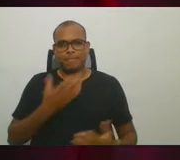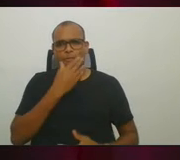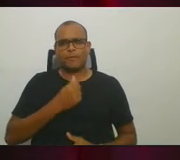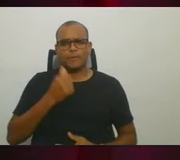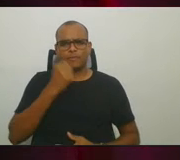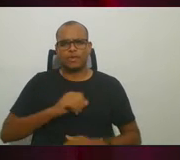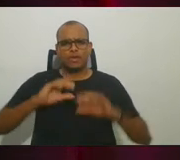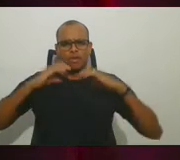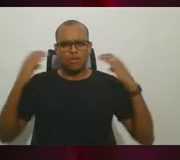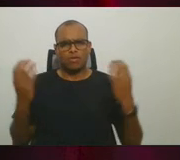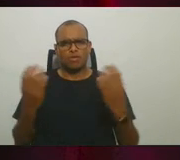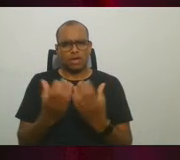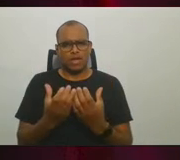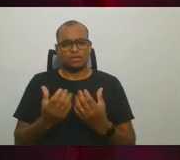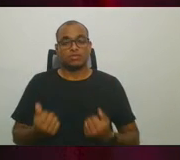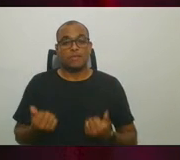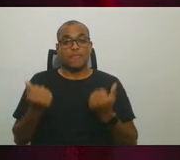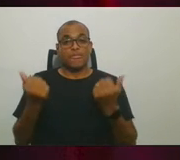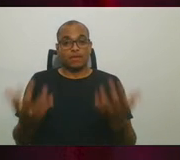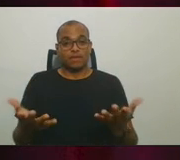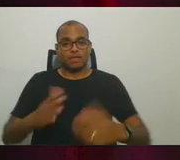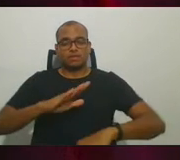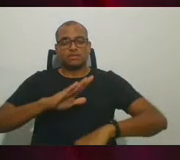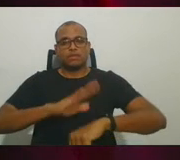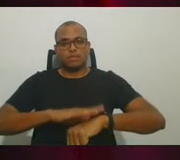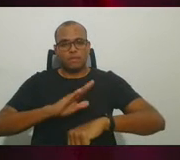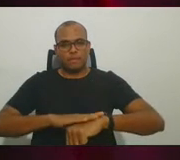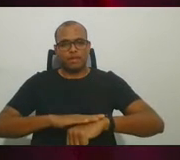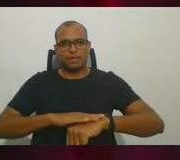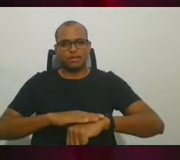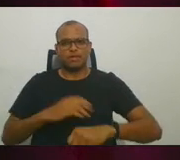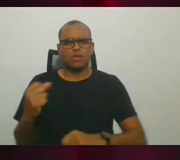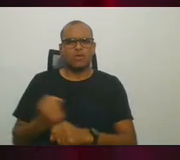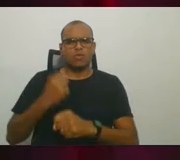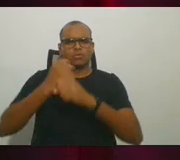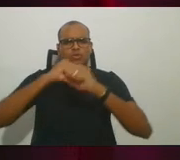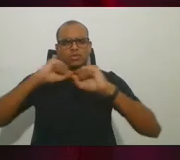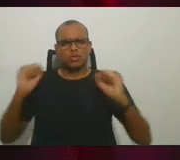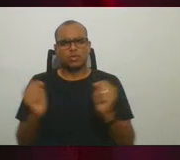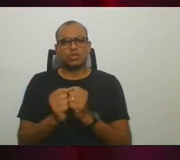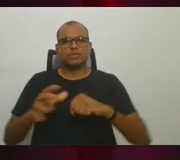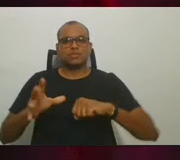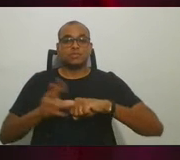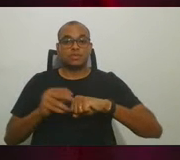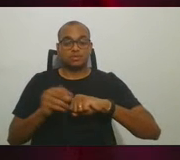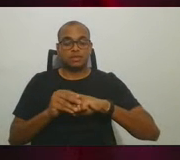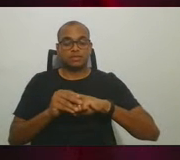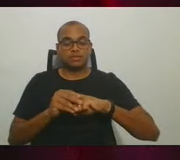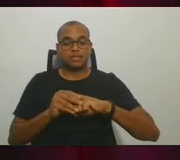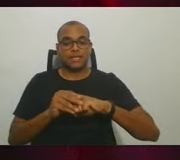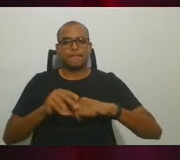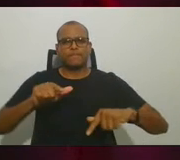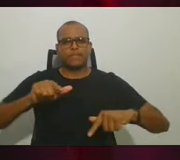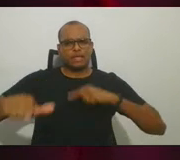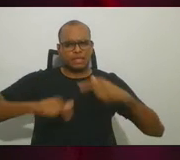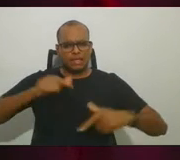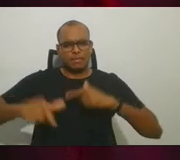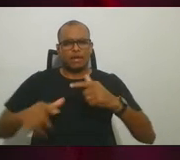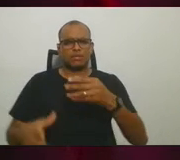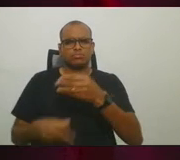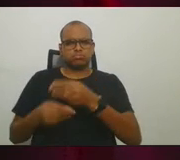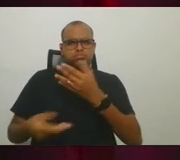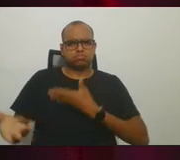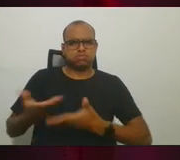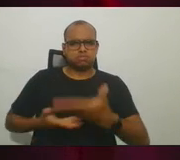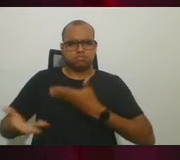Congresso oferecerá espaços para a construção coletiva de conhecimentos, trabalhos colaborativos